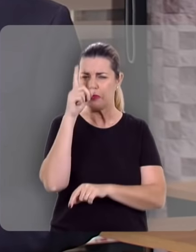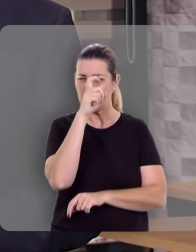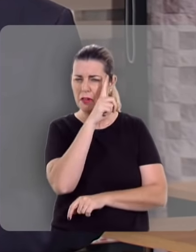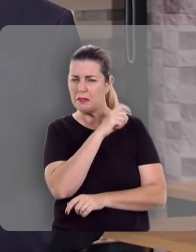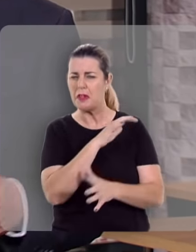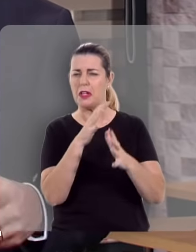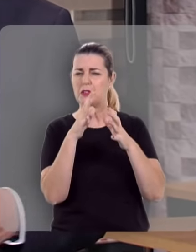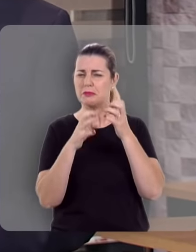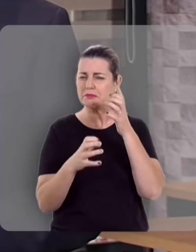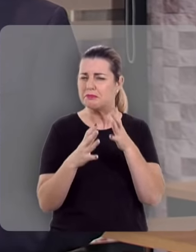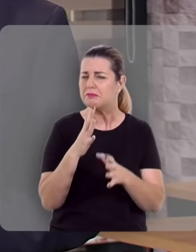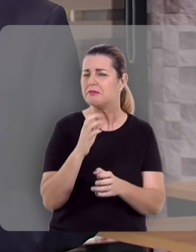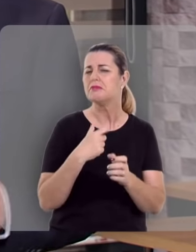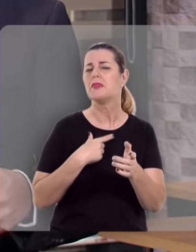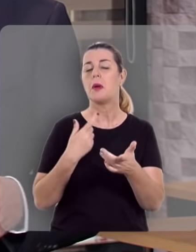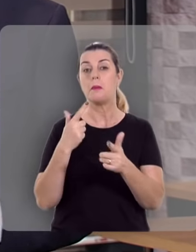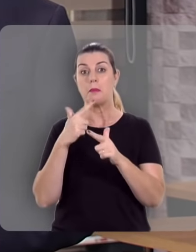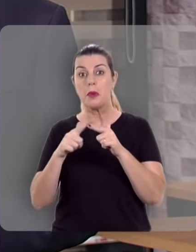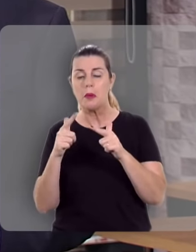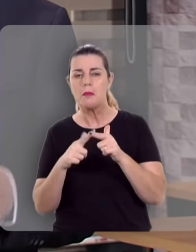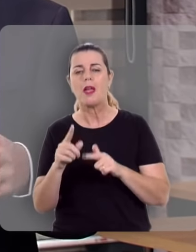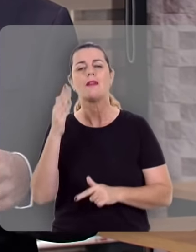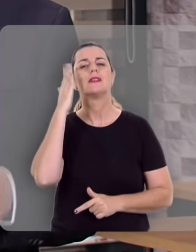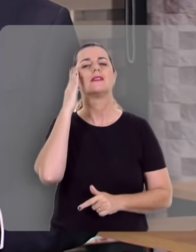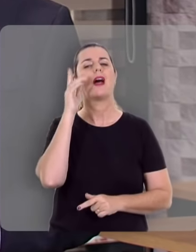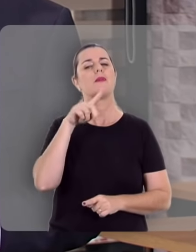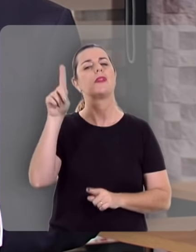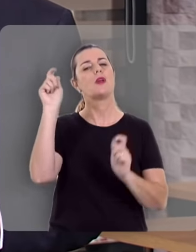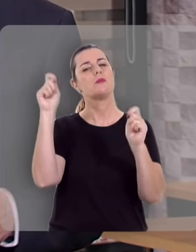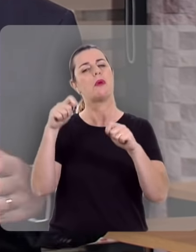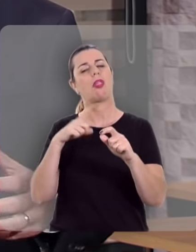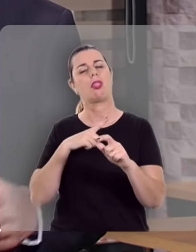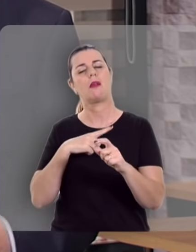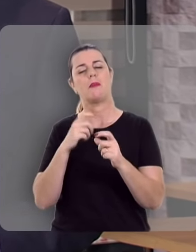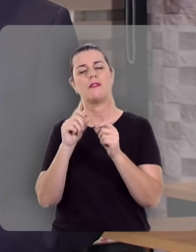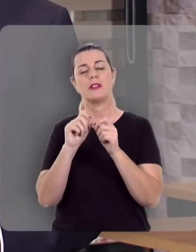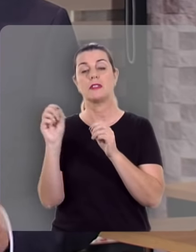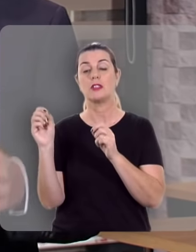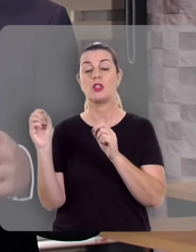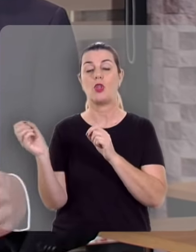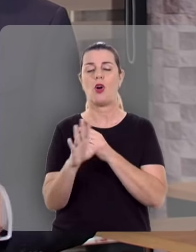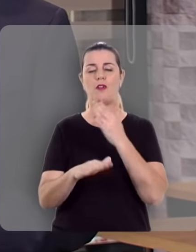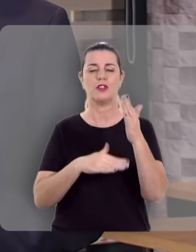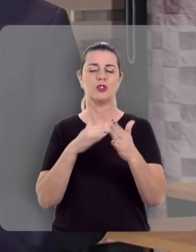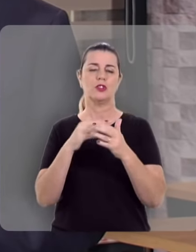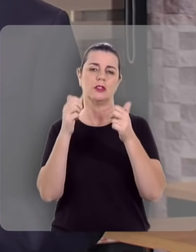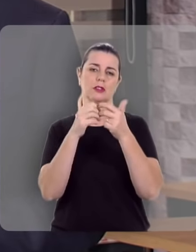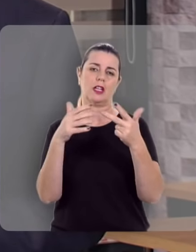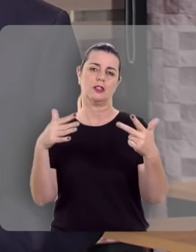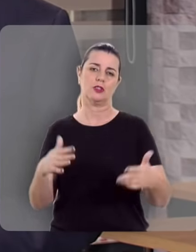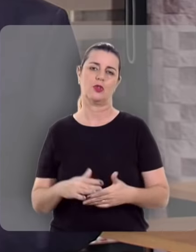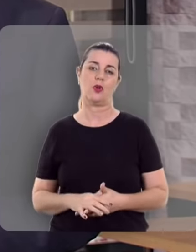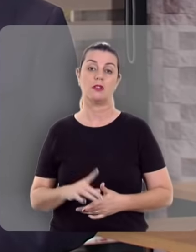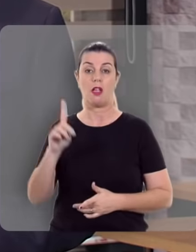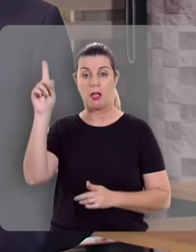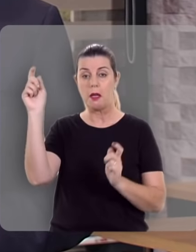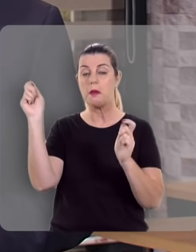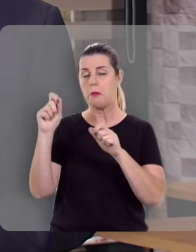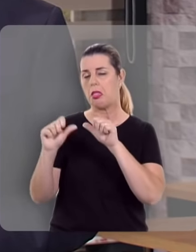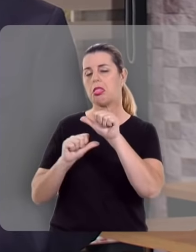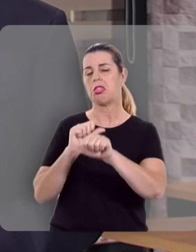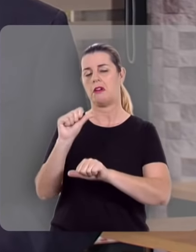momentos difíceis, de adversidade, saiba que Deus é poderoso para fazer novas todas as coisas. Ele